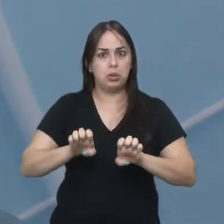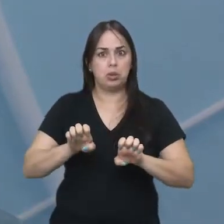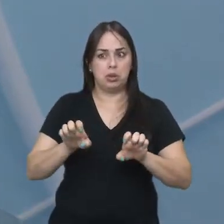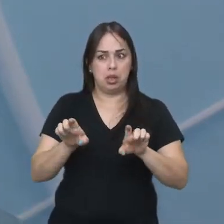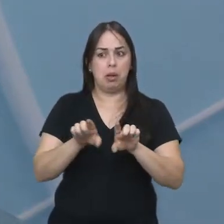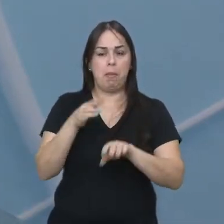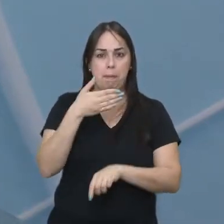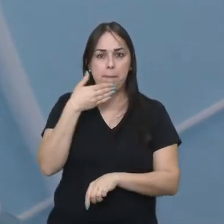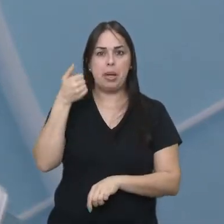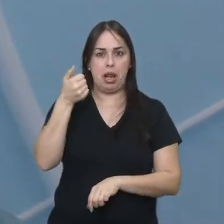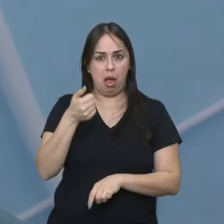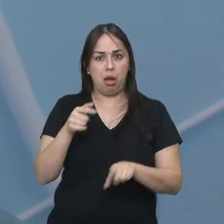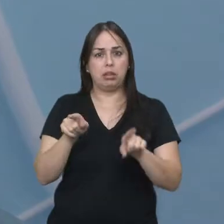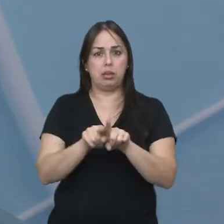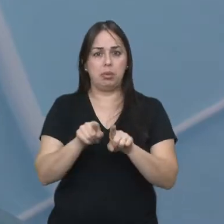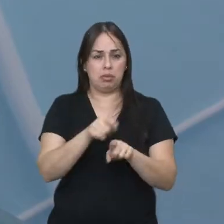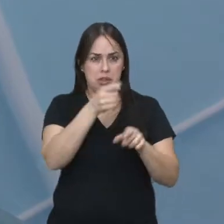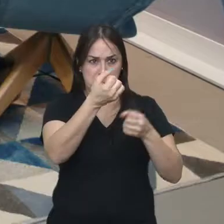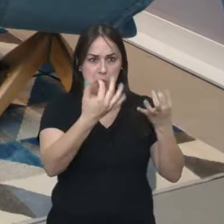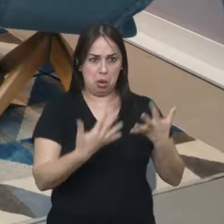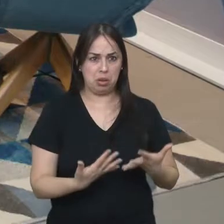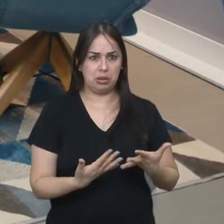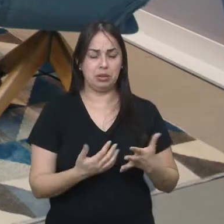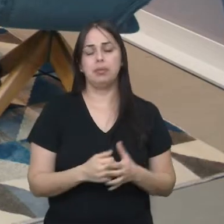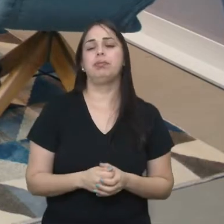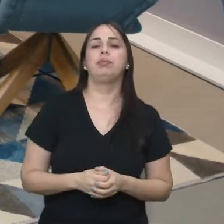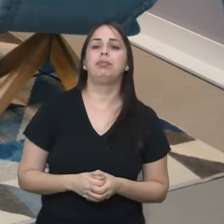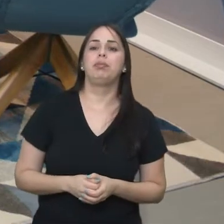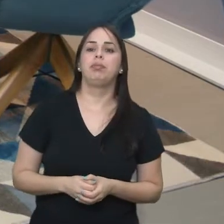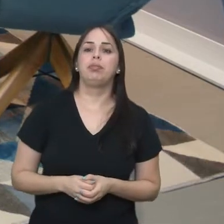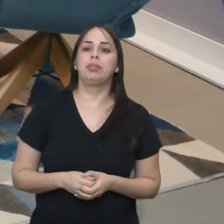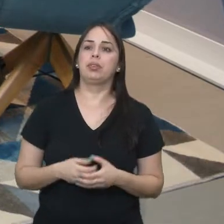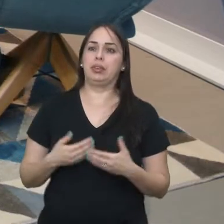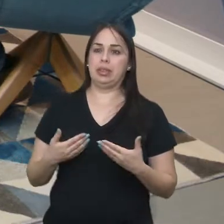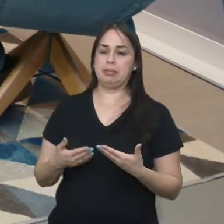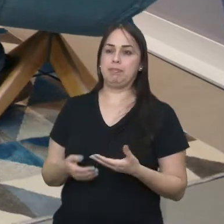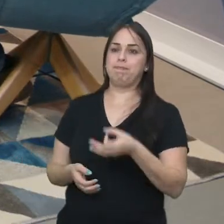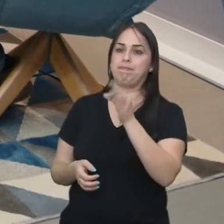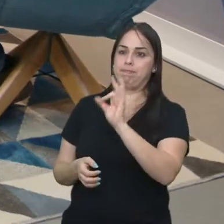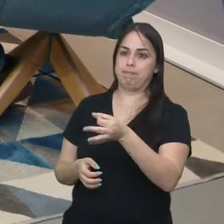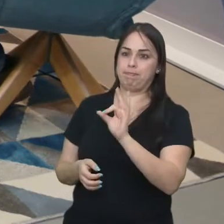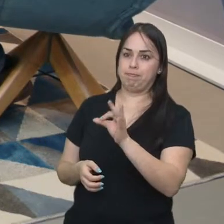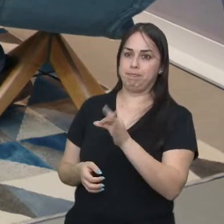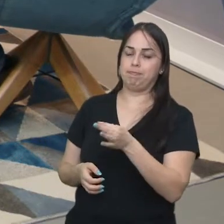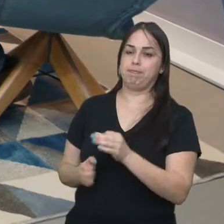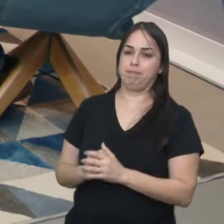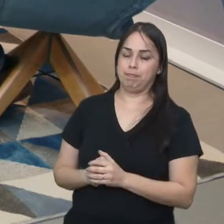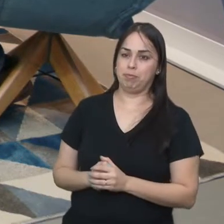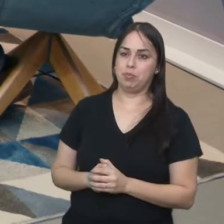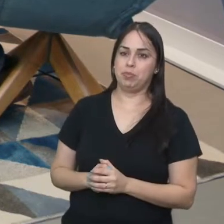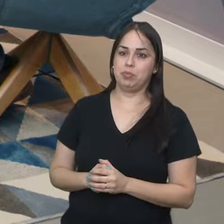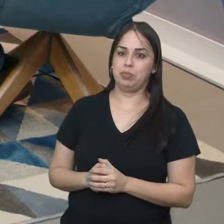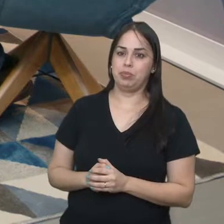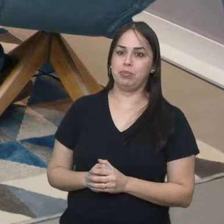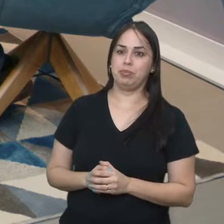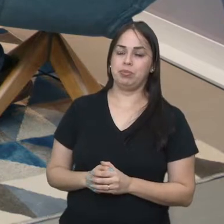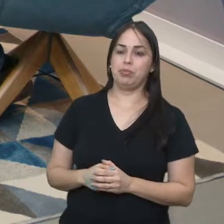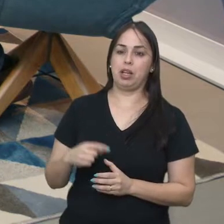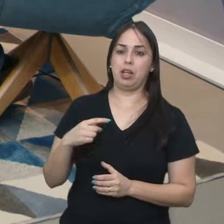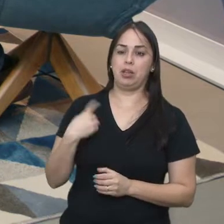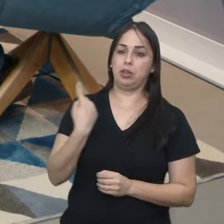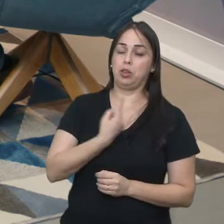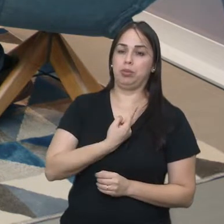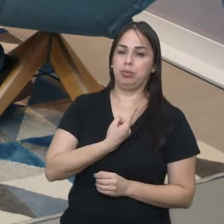estrutura também. O senhor, como médico, pode falar um pouquinho sobre esse assunto? Com certeza, sem sombra de dúvida,